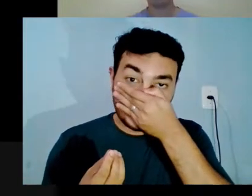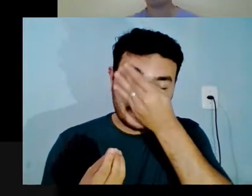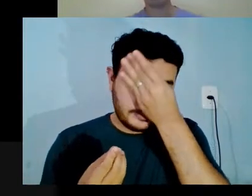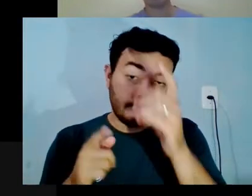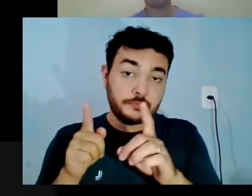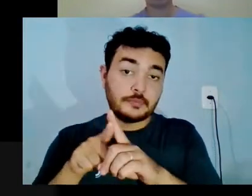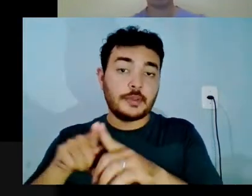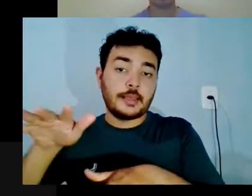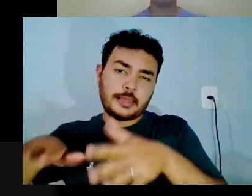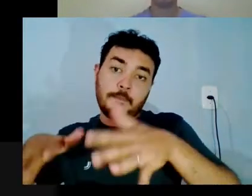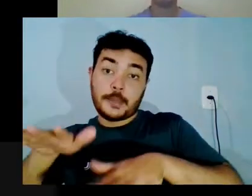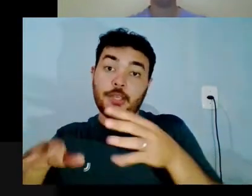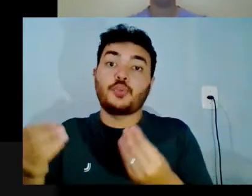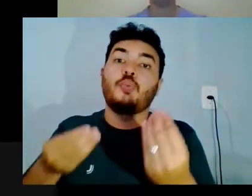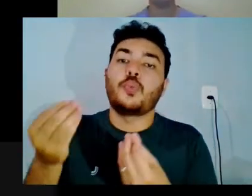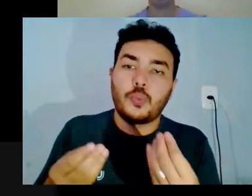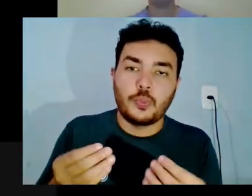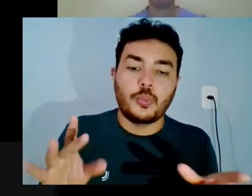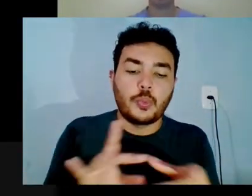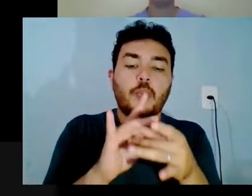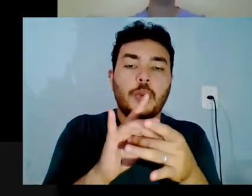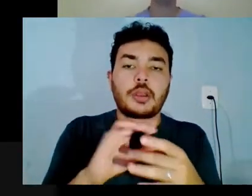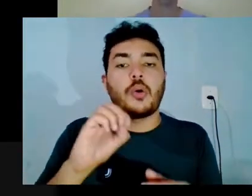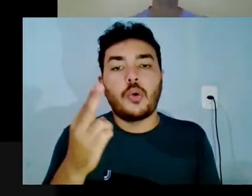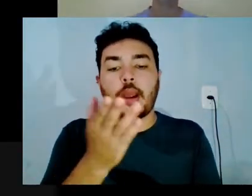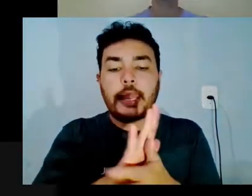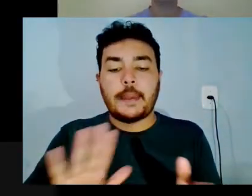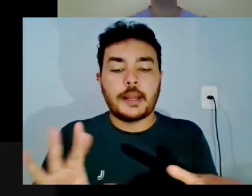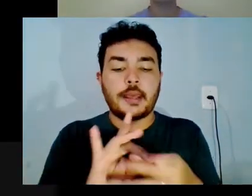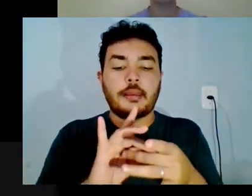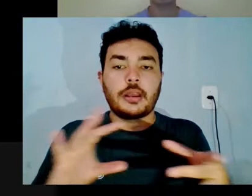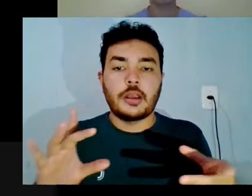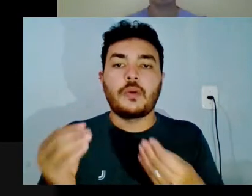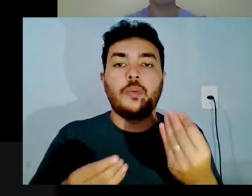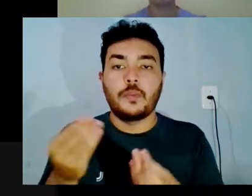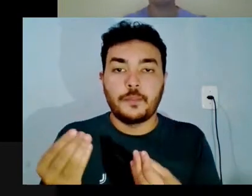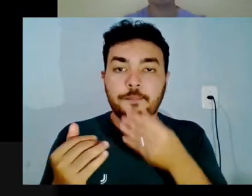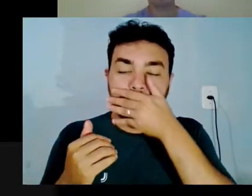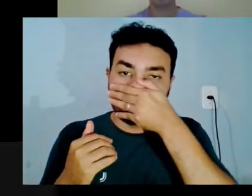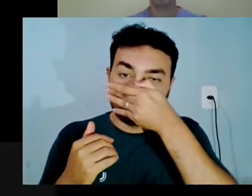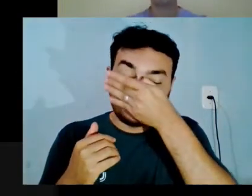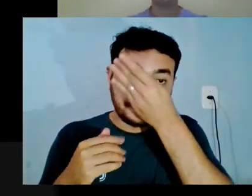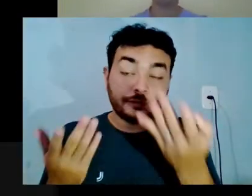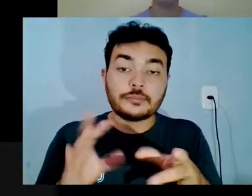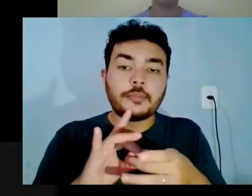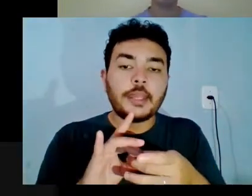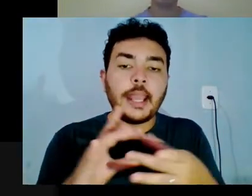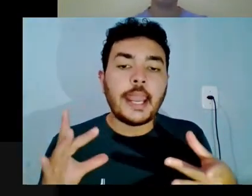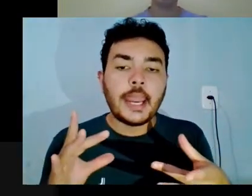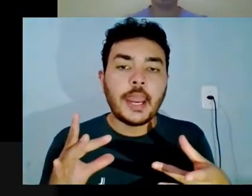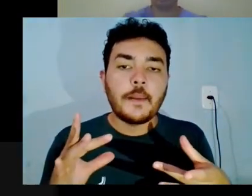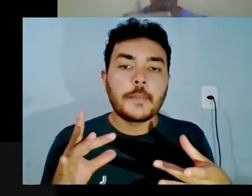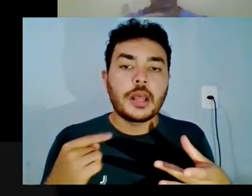com que ocorre a formação ou a quebra dessa ligação química, mas a tendência é que para uma quebra de ligação química, a tendência é que a